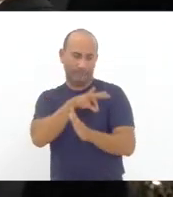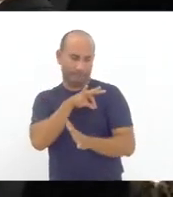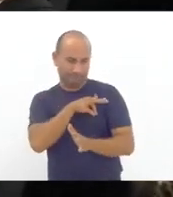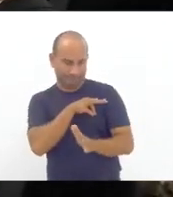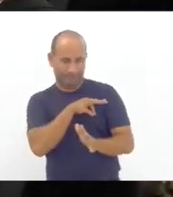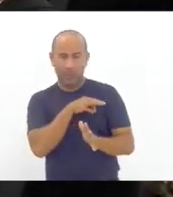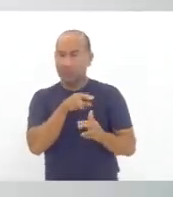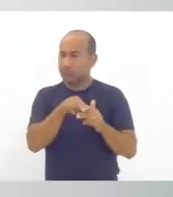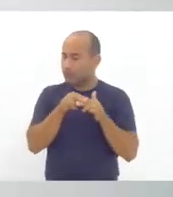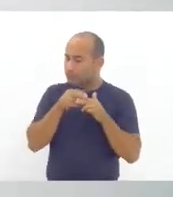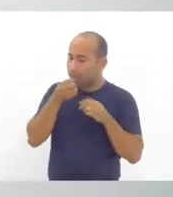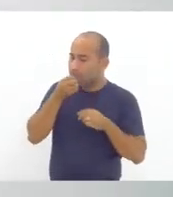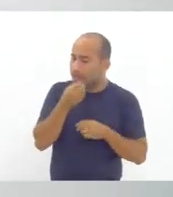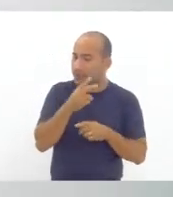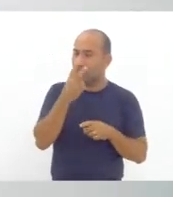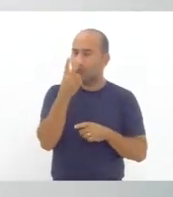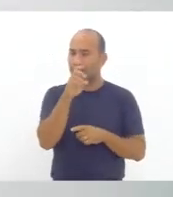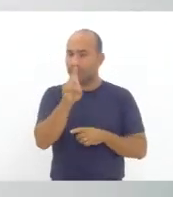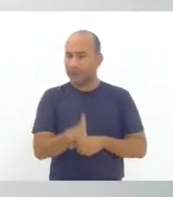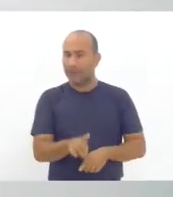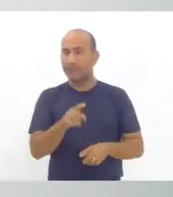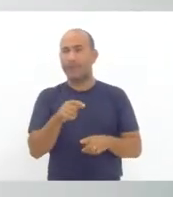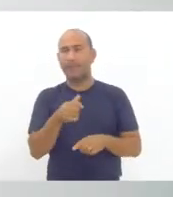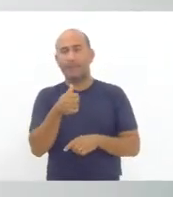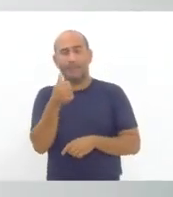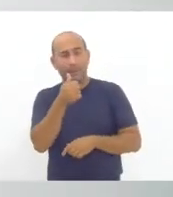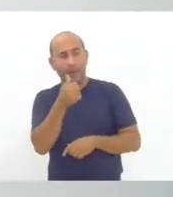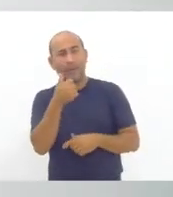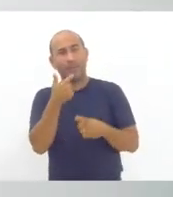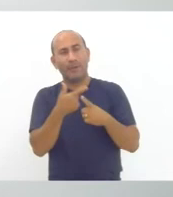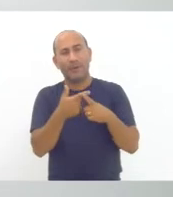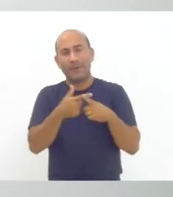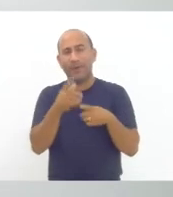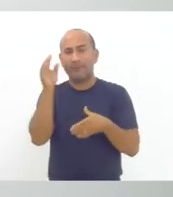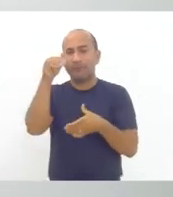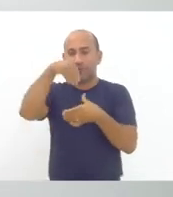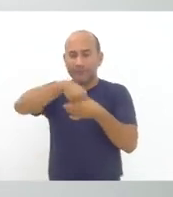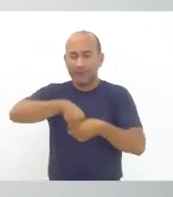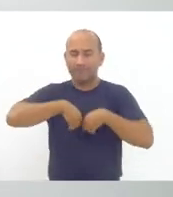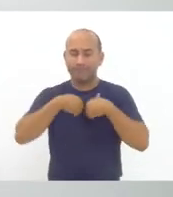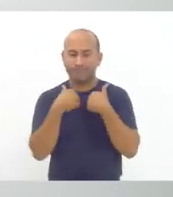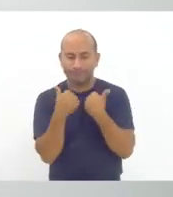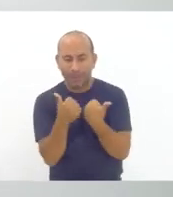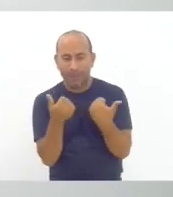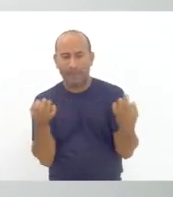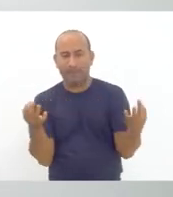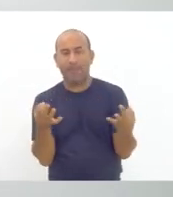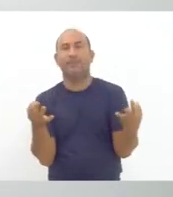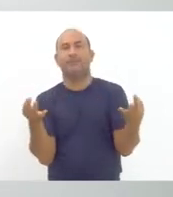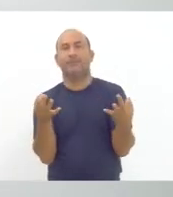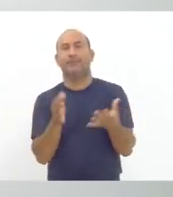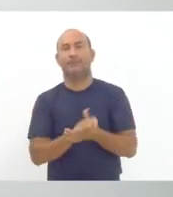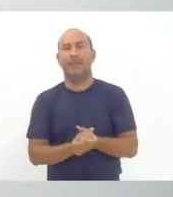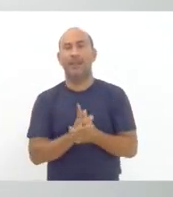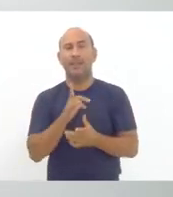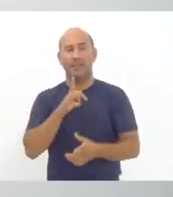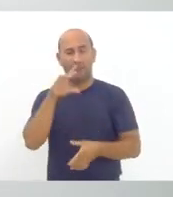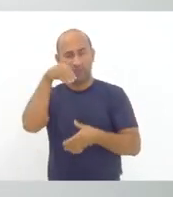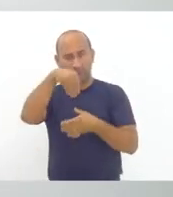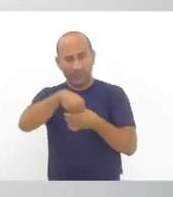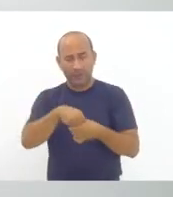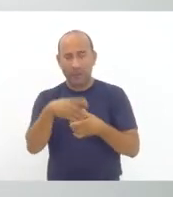parabéns porque primeiro para uma belíssima eleição agora né fez um uma votação